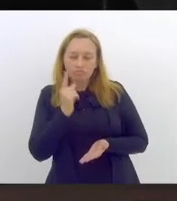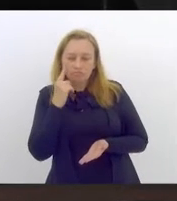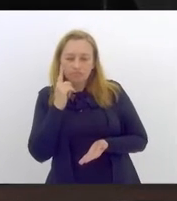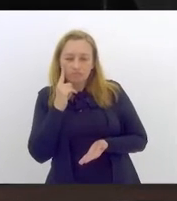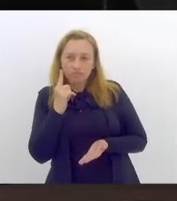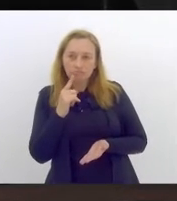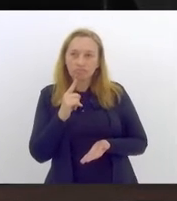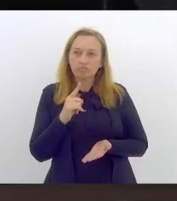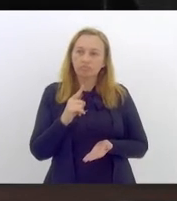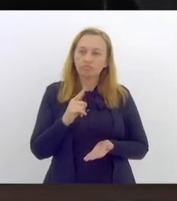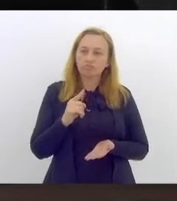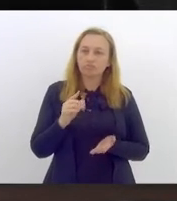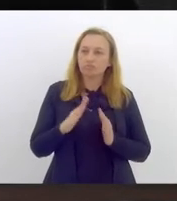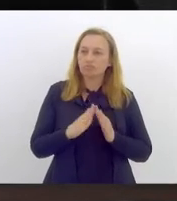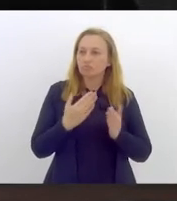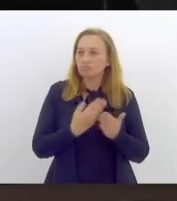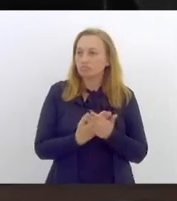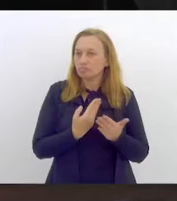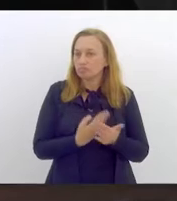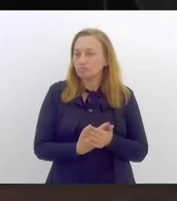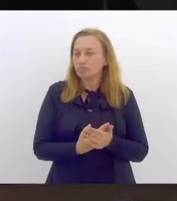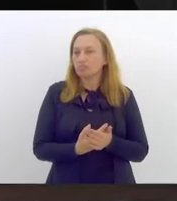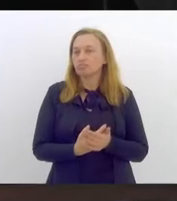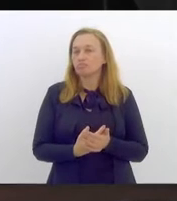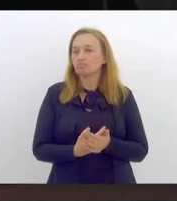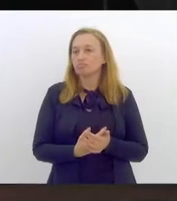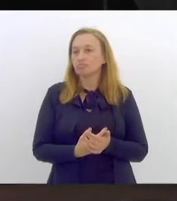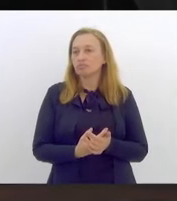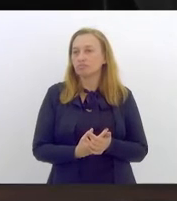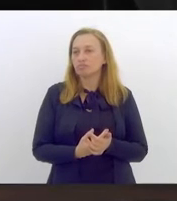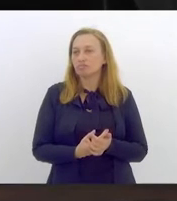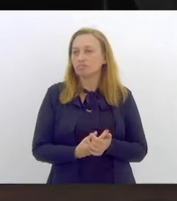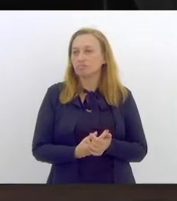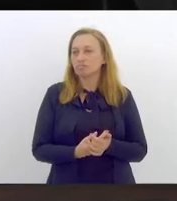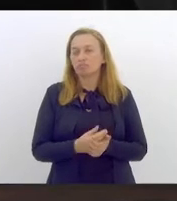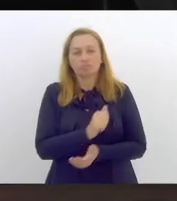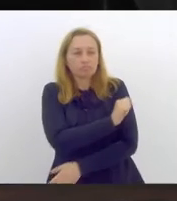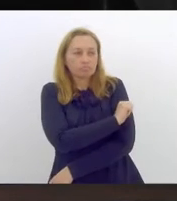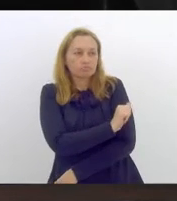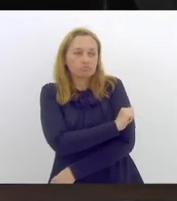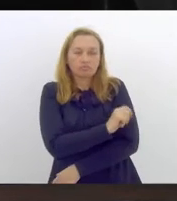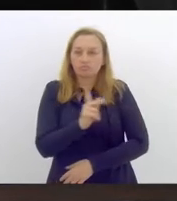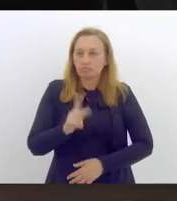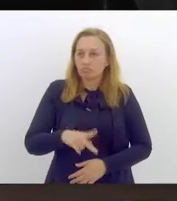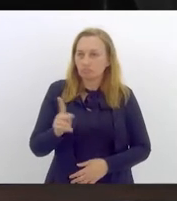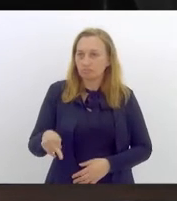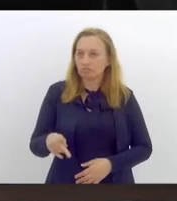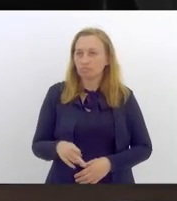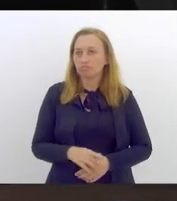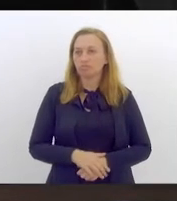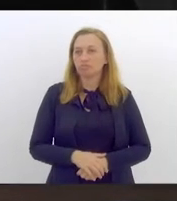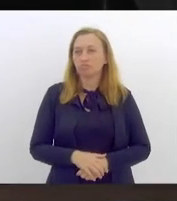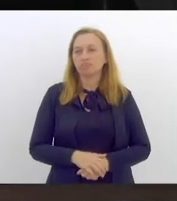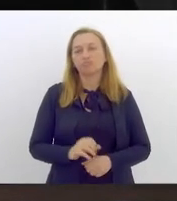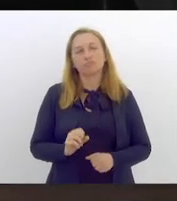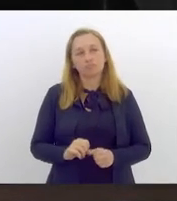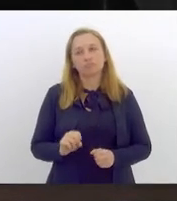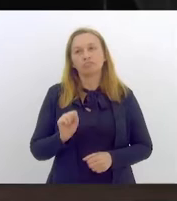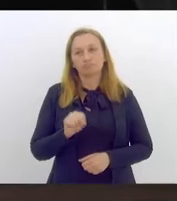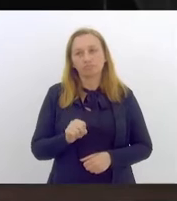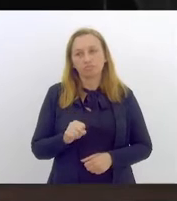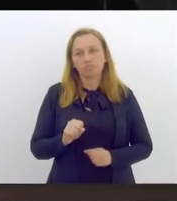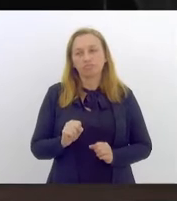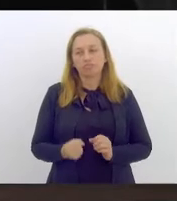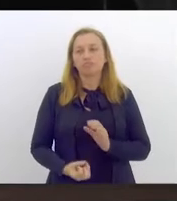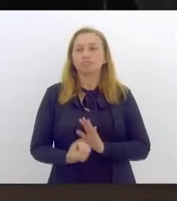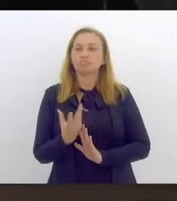melhoria das escolas e nas boas condições para alunos e professores, e que farei, sim, emendas